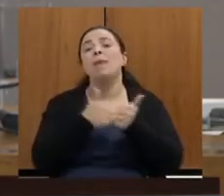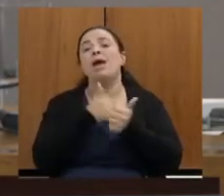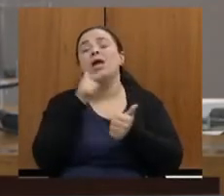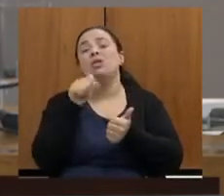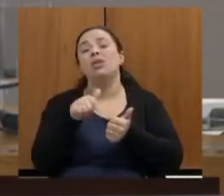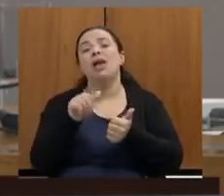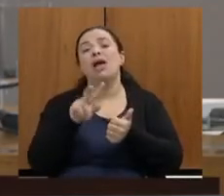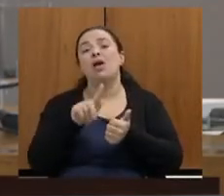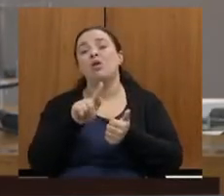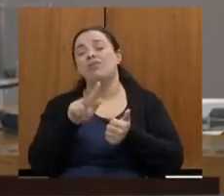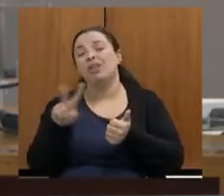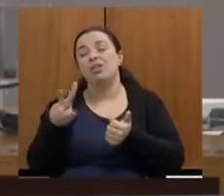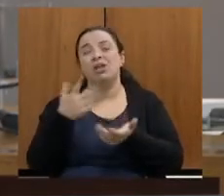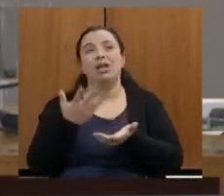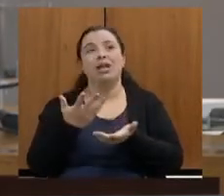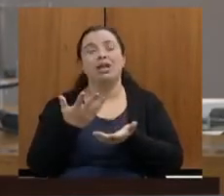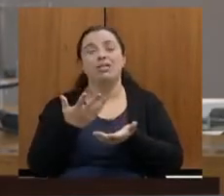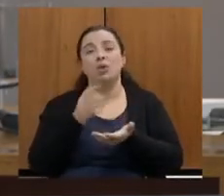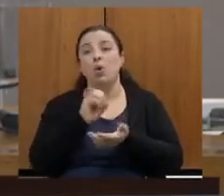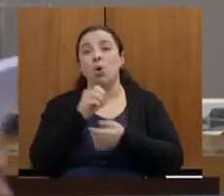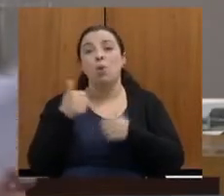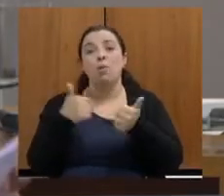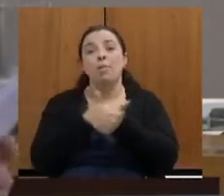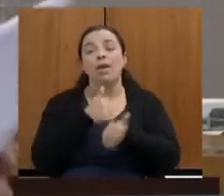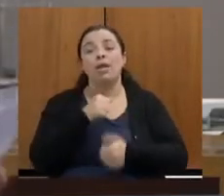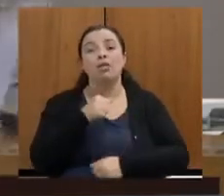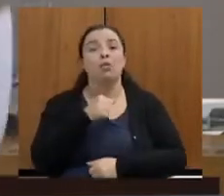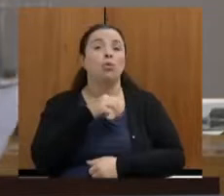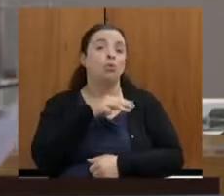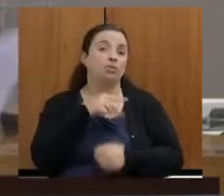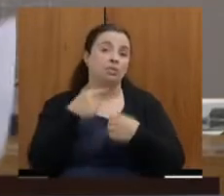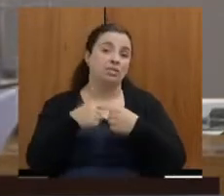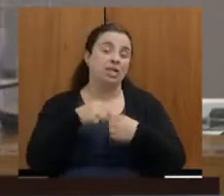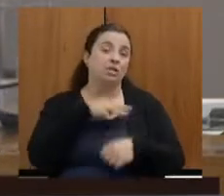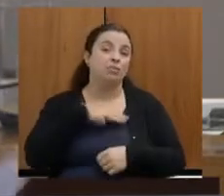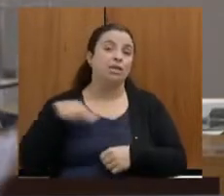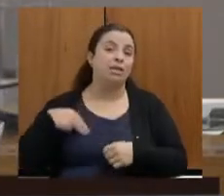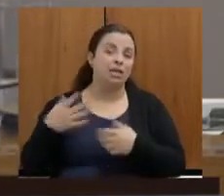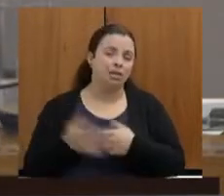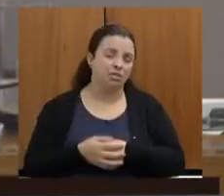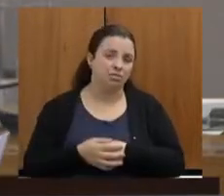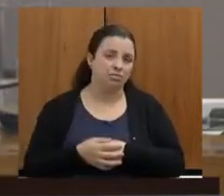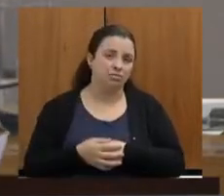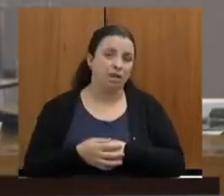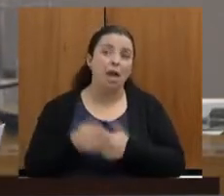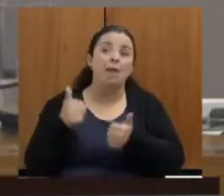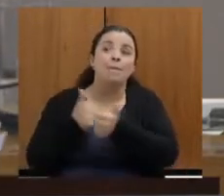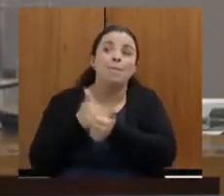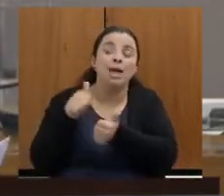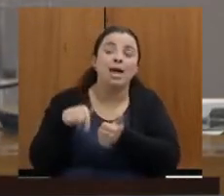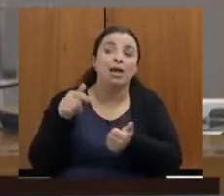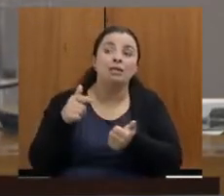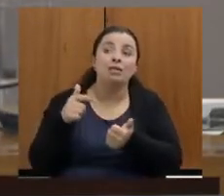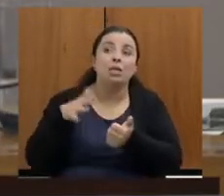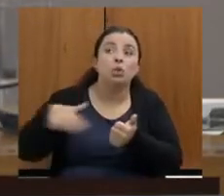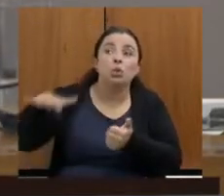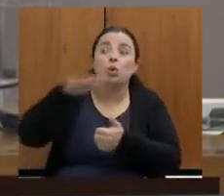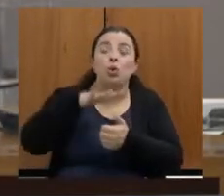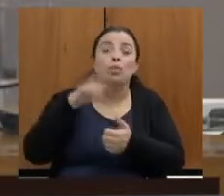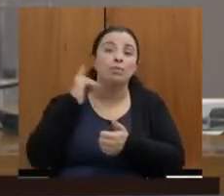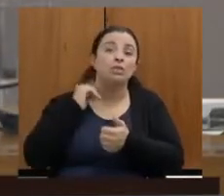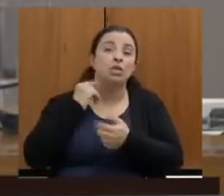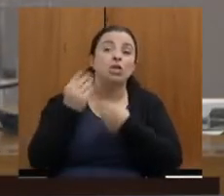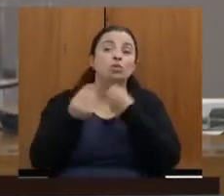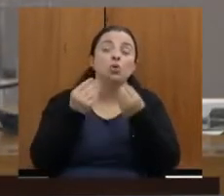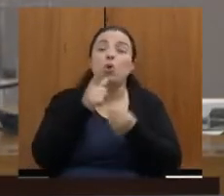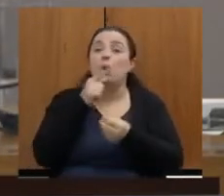Mas que a fluente dele imagine pelo Estado de Minas Gerais as condições que este revista e avalie Esconde isso a